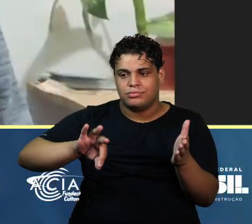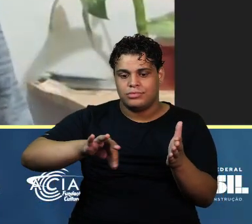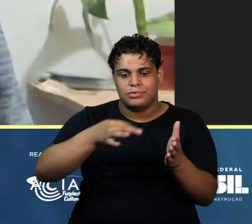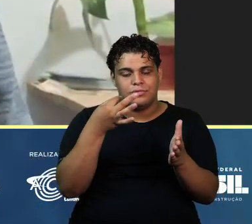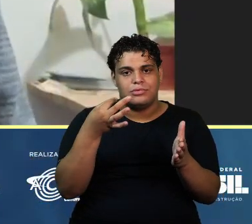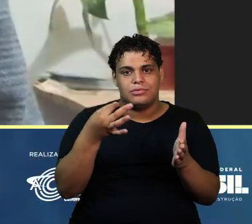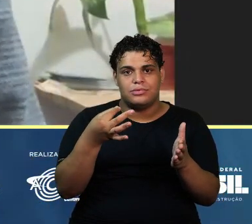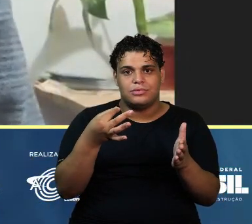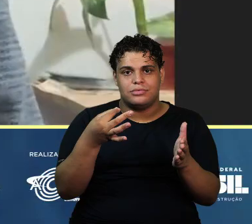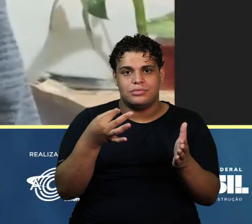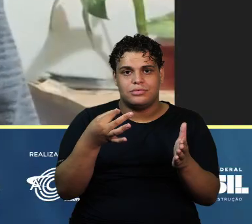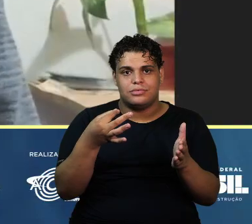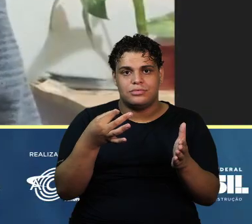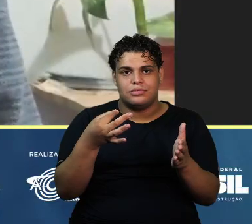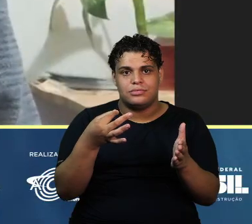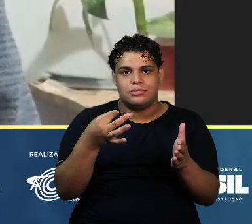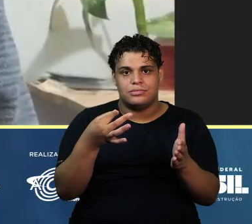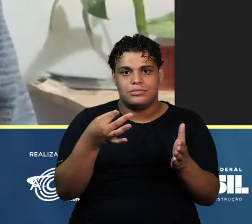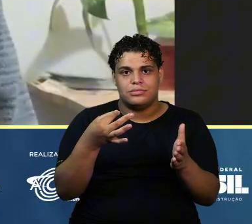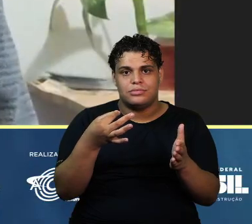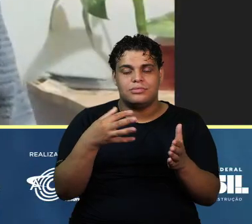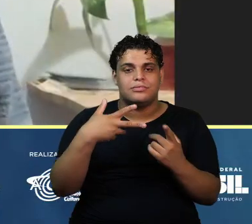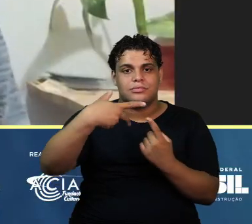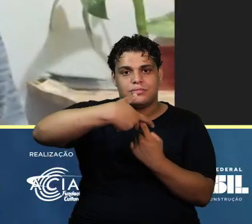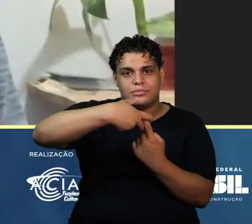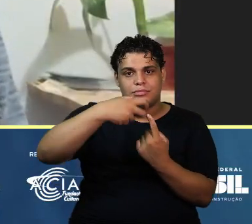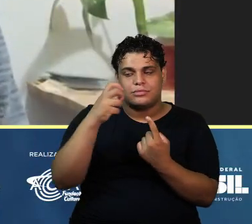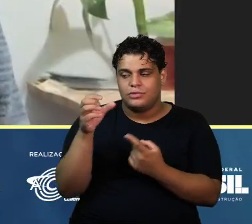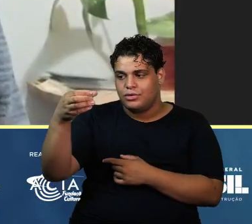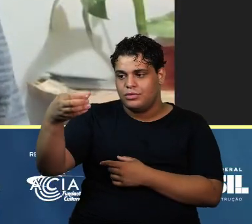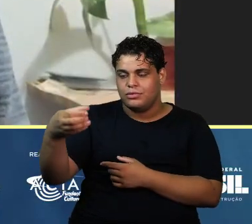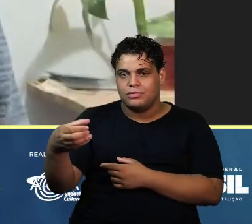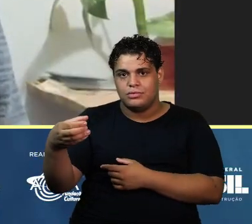plástico, e aí você vai tomar um refrigerante num copinho de plástico,